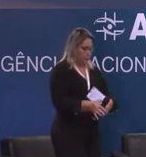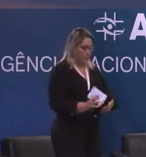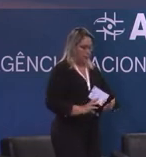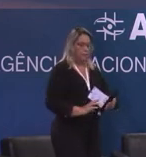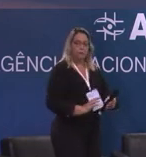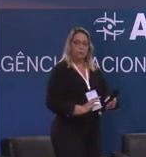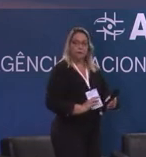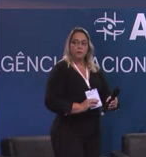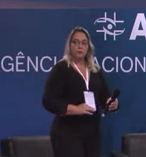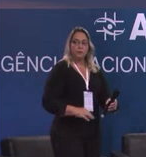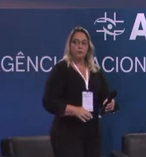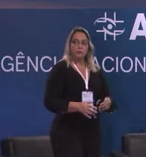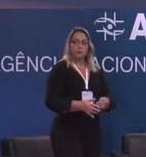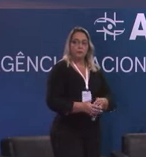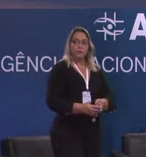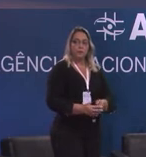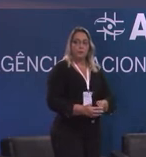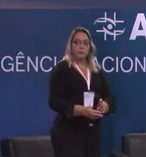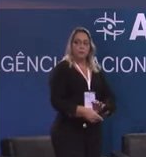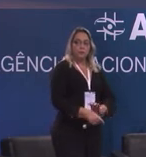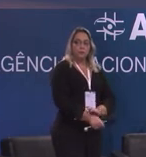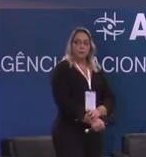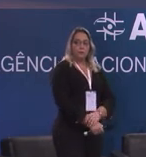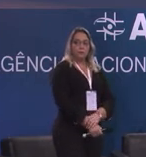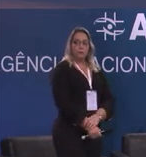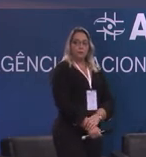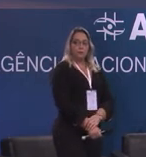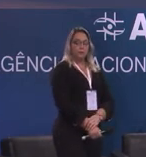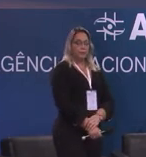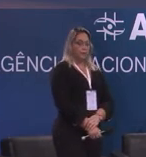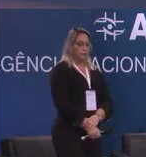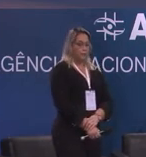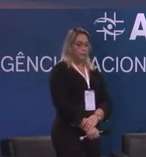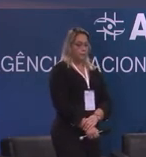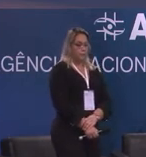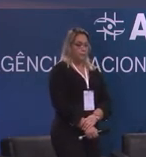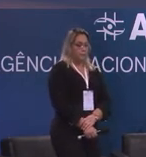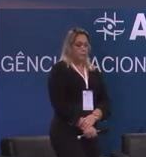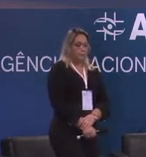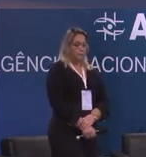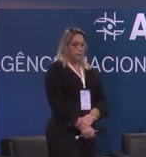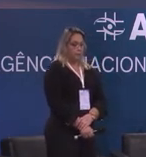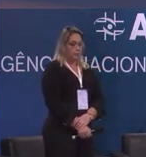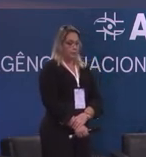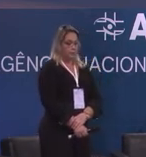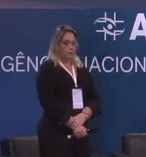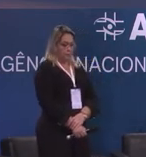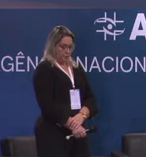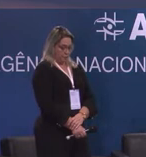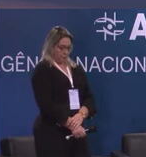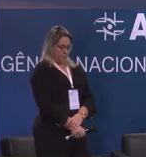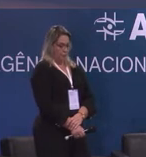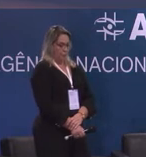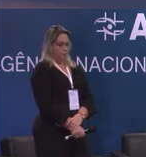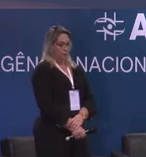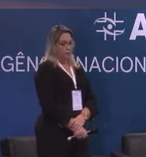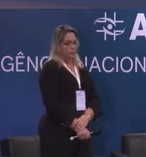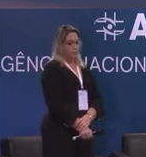de profissionais capacitados, de equipes, onde que efetivamente eu posso atuar de modo